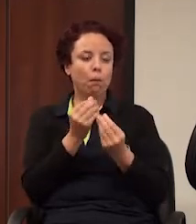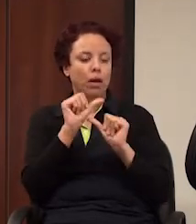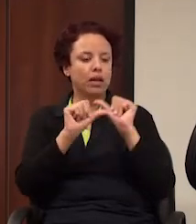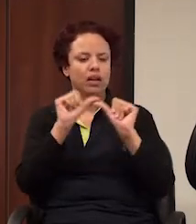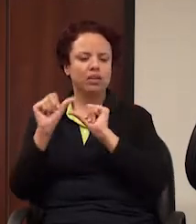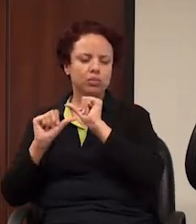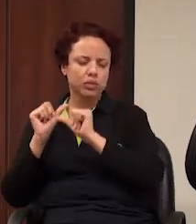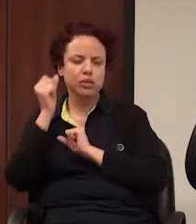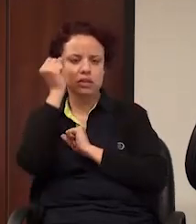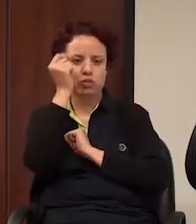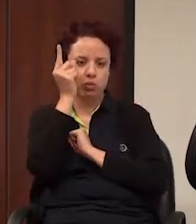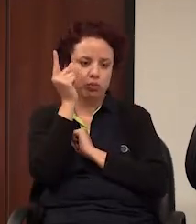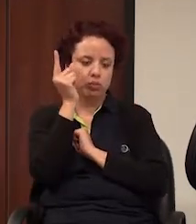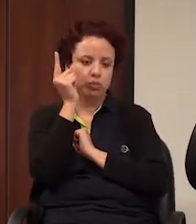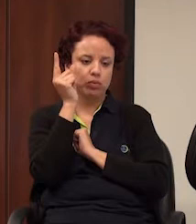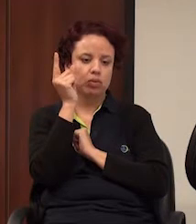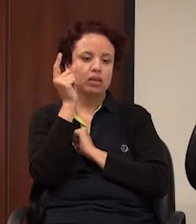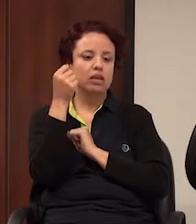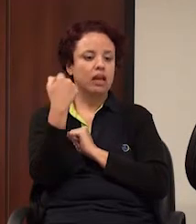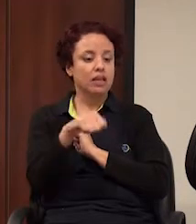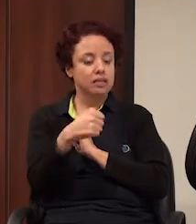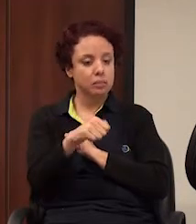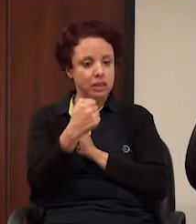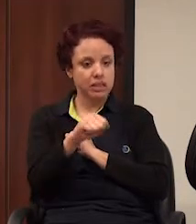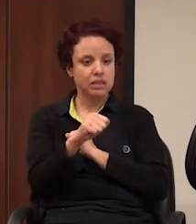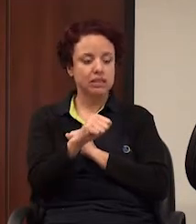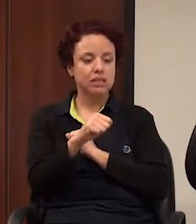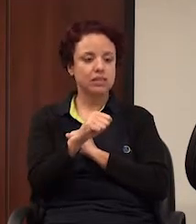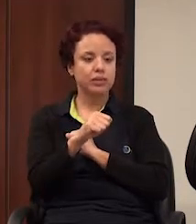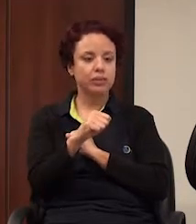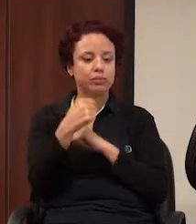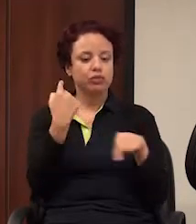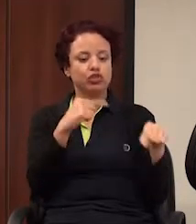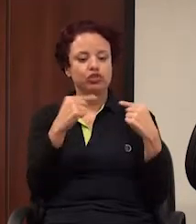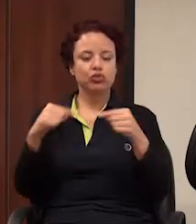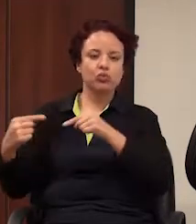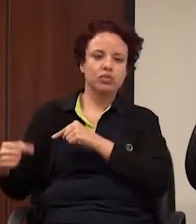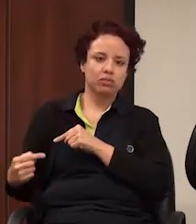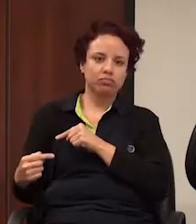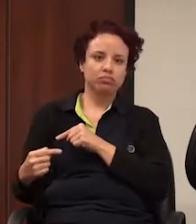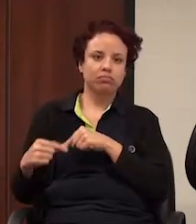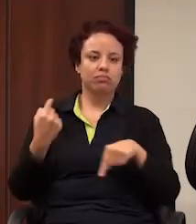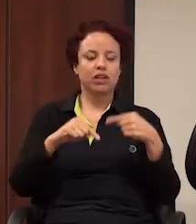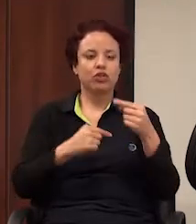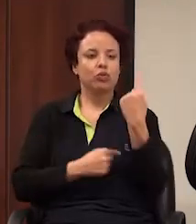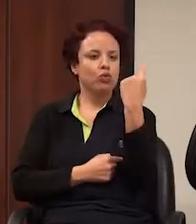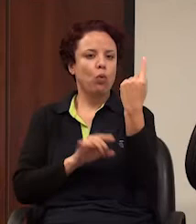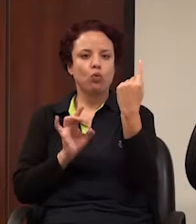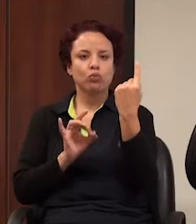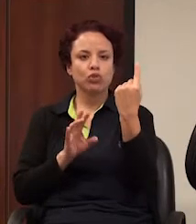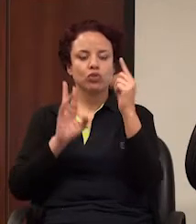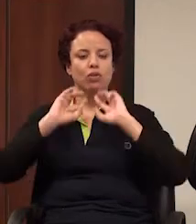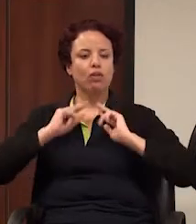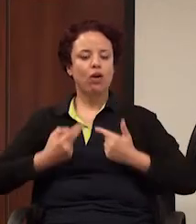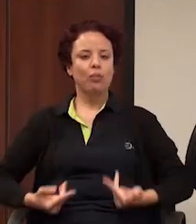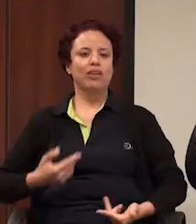mudanças, né, culturais, elas demandam, né, de amplas discussões para discutir apenas uma coisa, a raça humana,